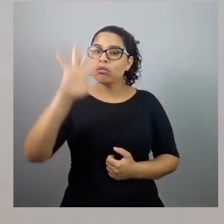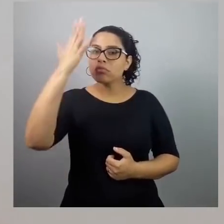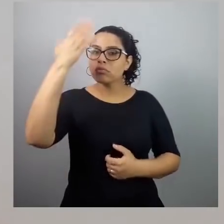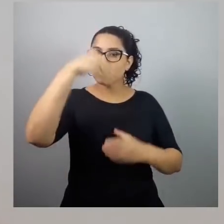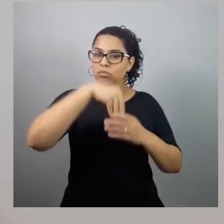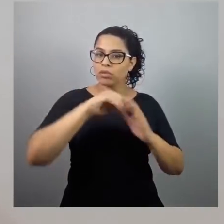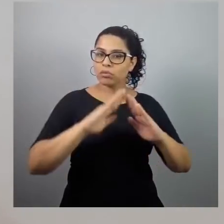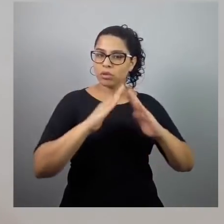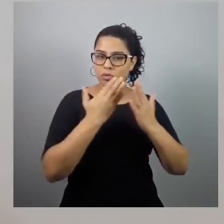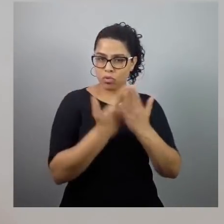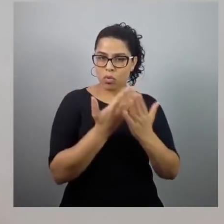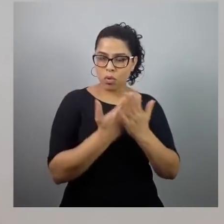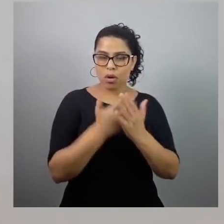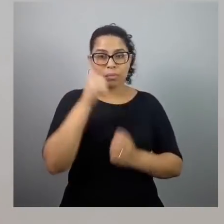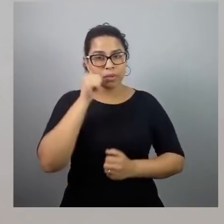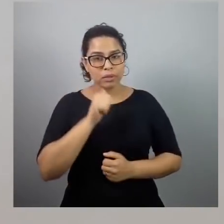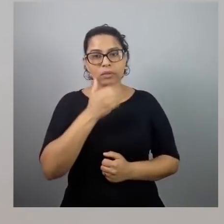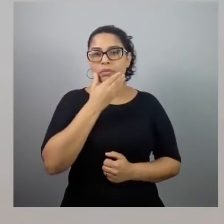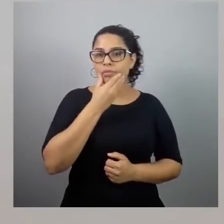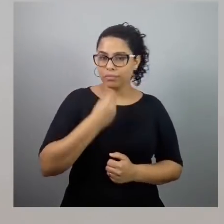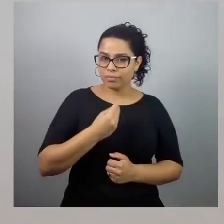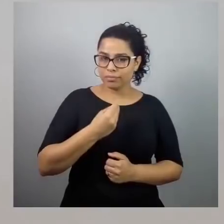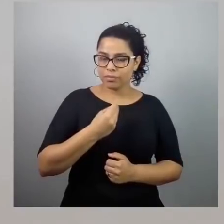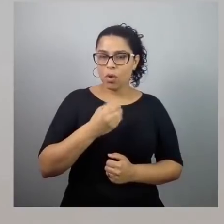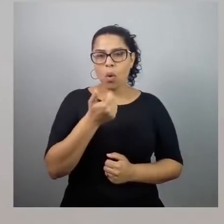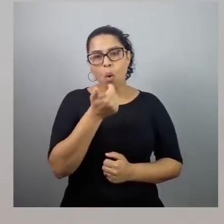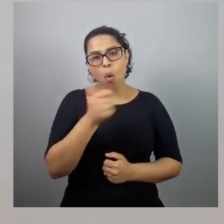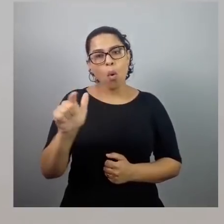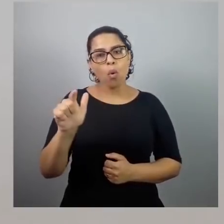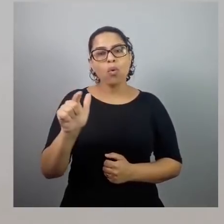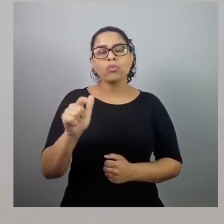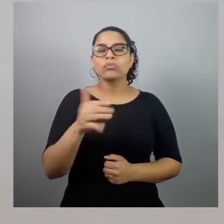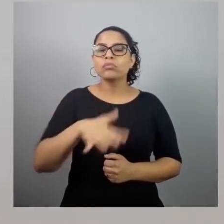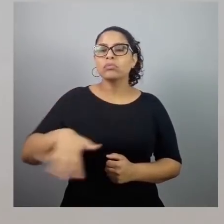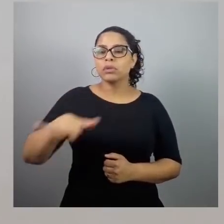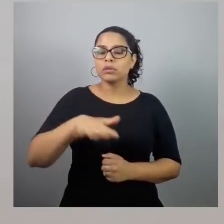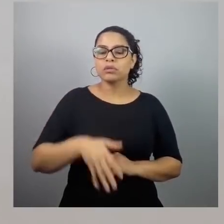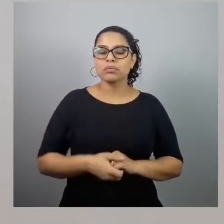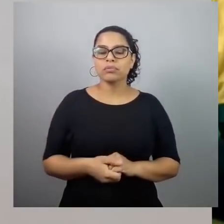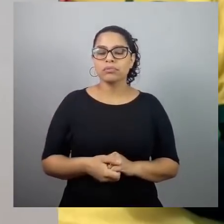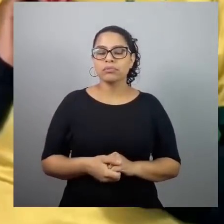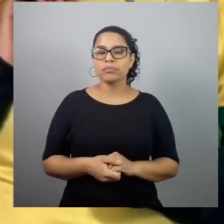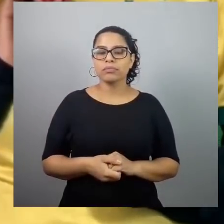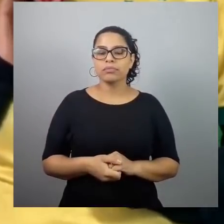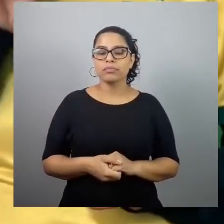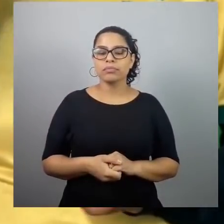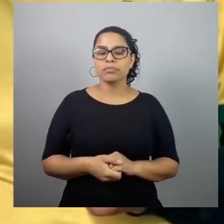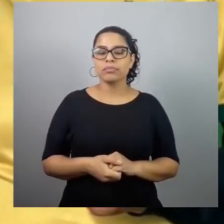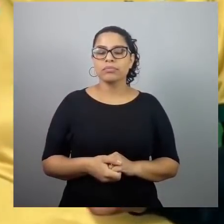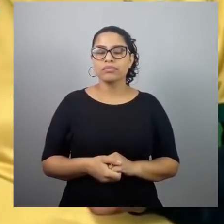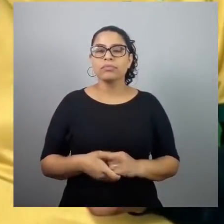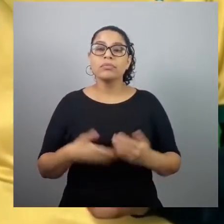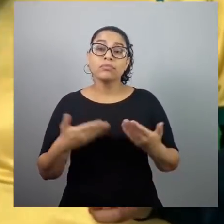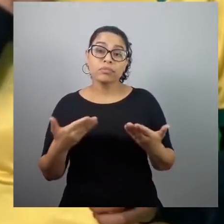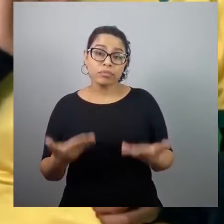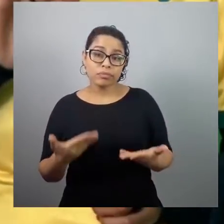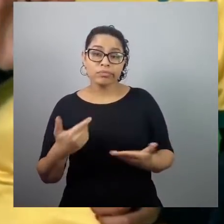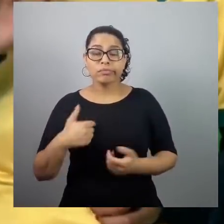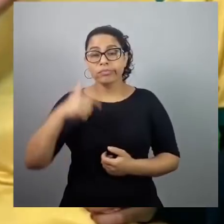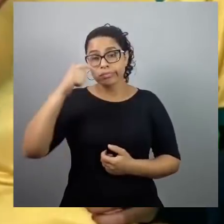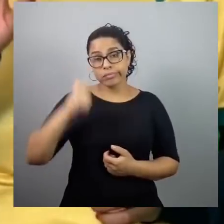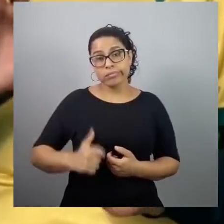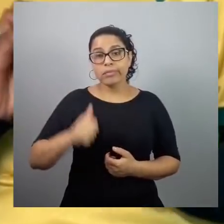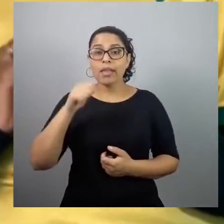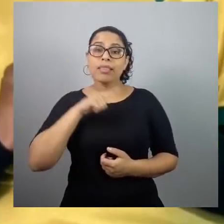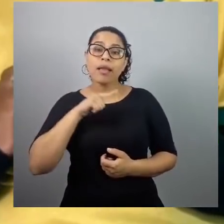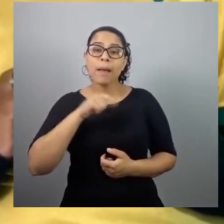aconteceu com vocês, meninos e meninas, na escola ou em outros espaços. Acompanhem o vídeo. Vocês dizem assim, não tem,